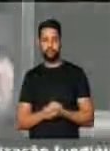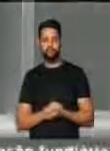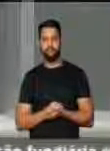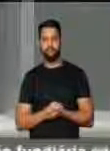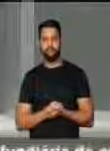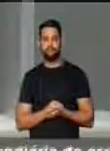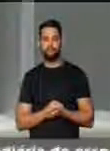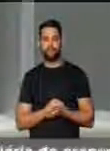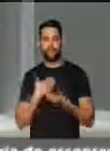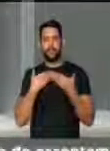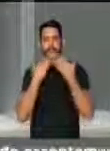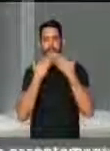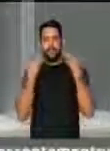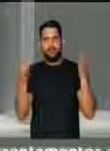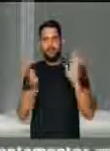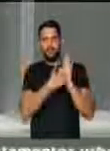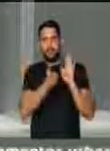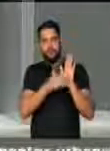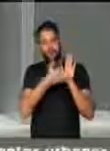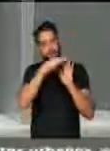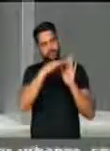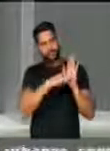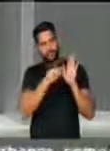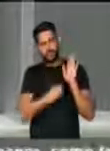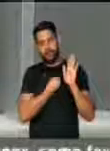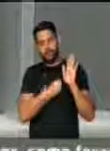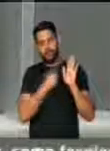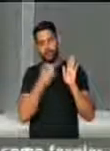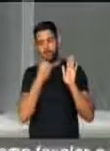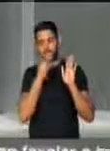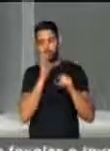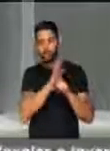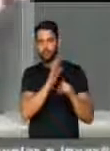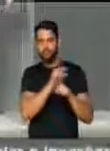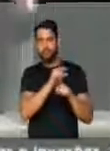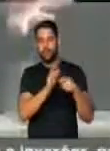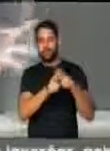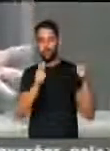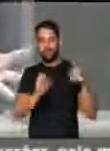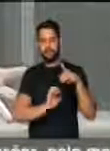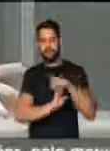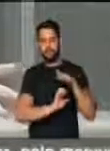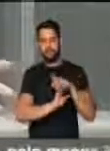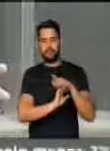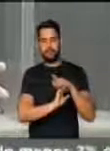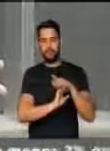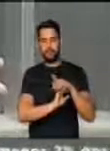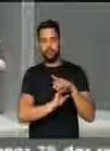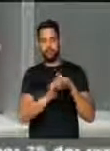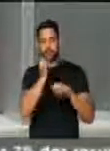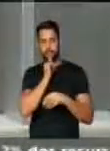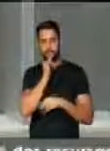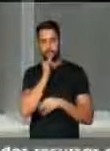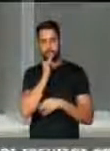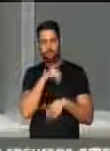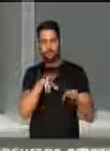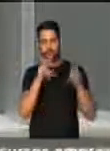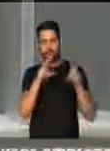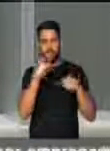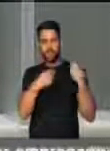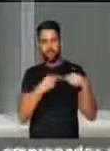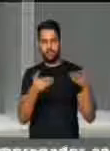E apresenta uma pauta que é exatamente agradar as grandes complexos, por exemplo, no tema que